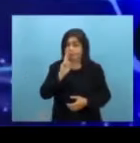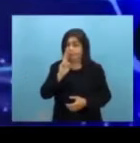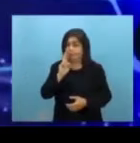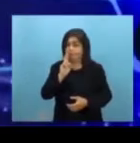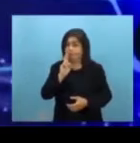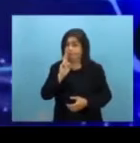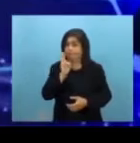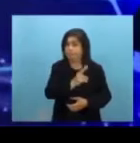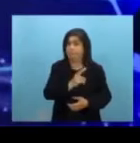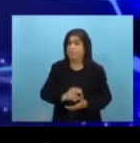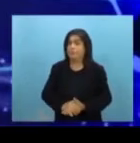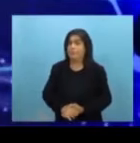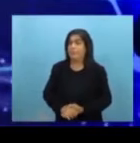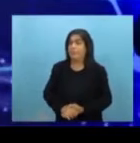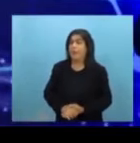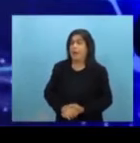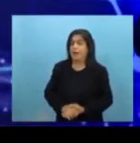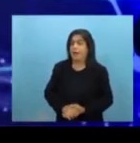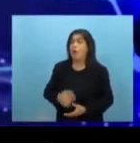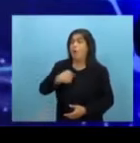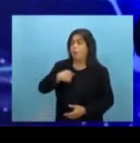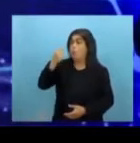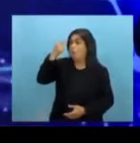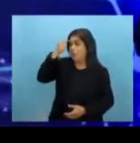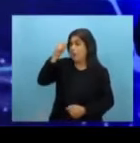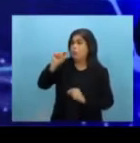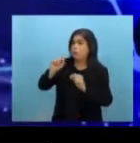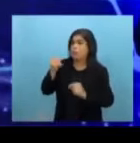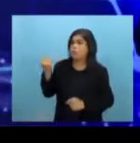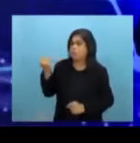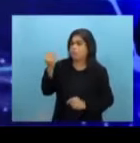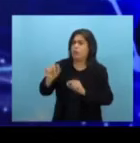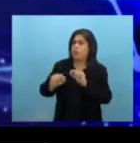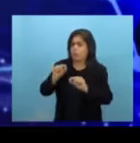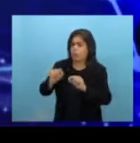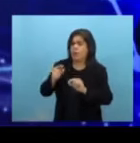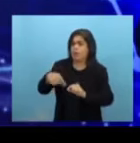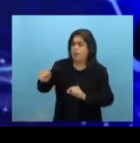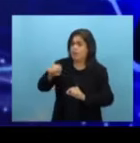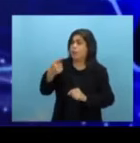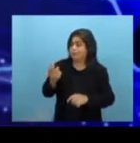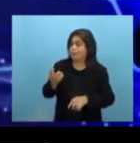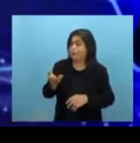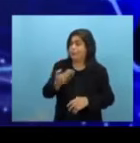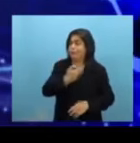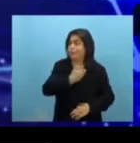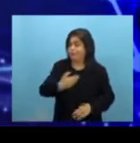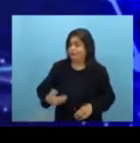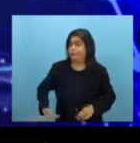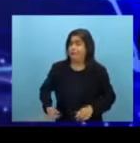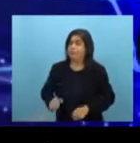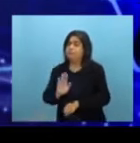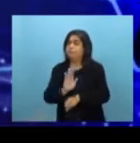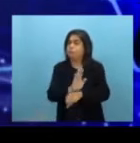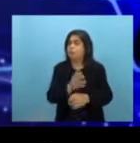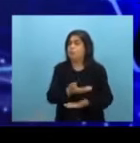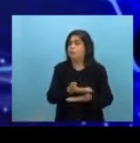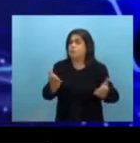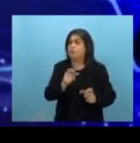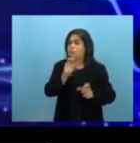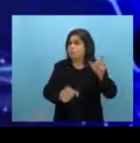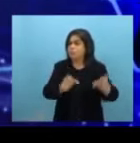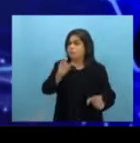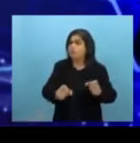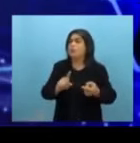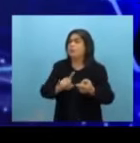gasto. Grato, eu penso que seja importante também trazer essa relação do estado com a federação, né, com o